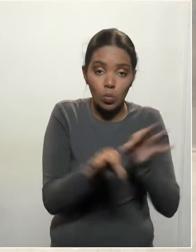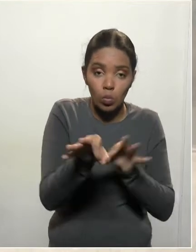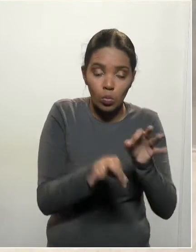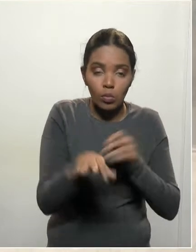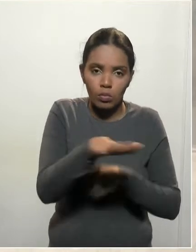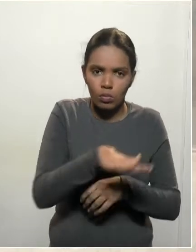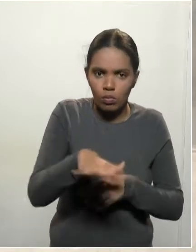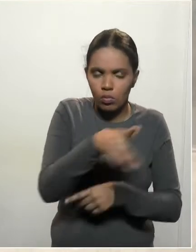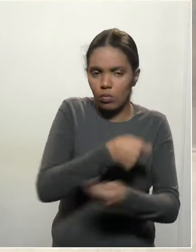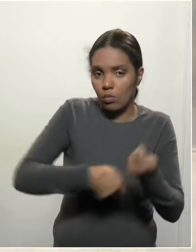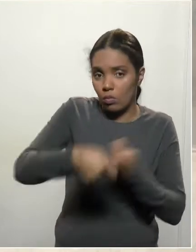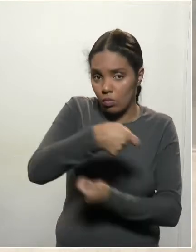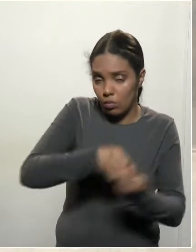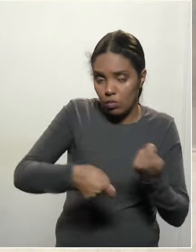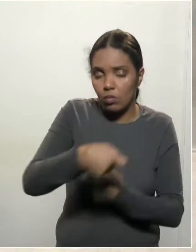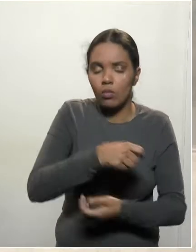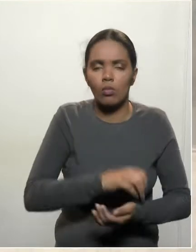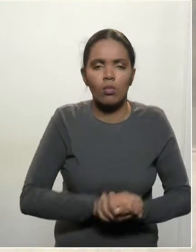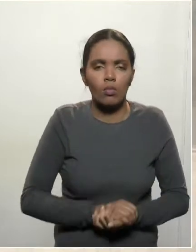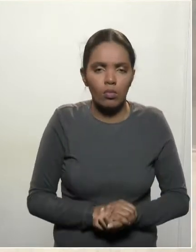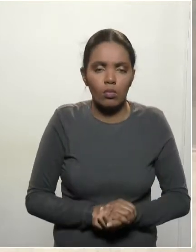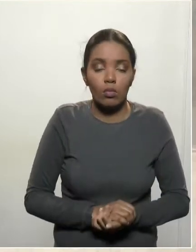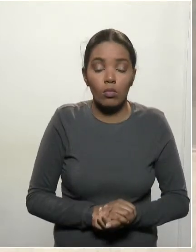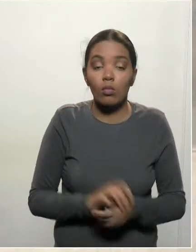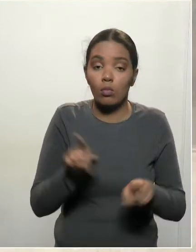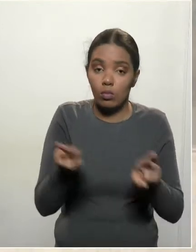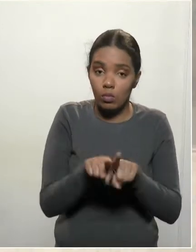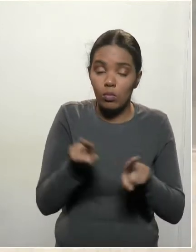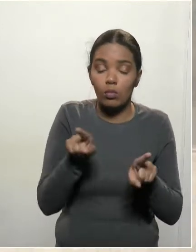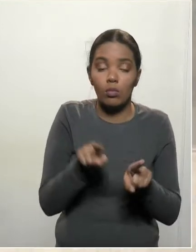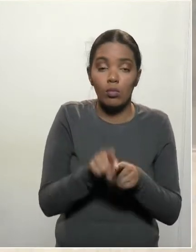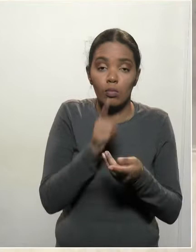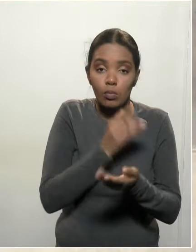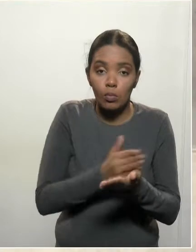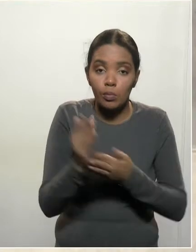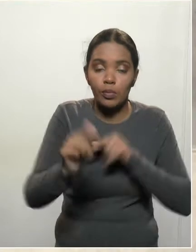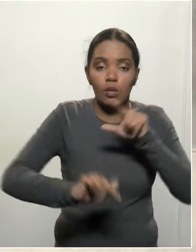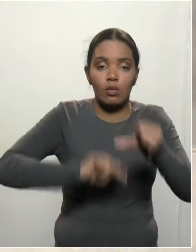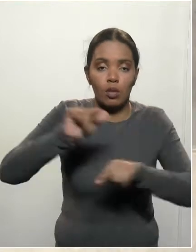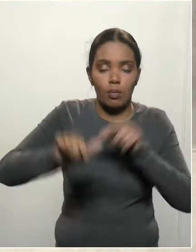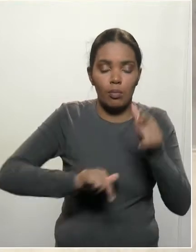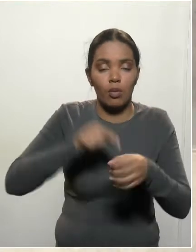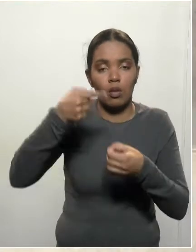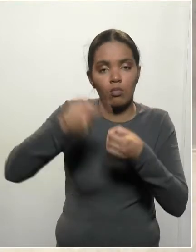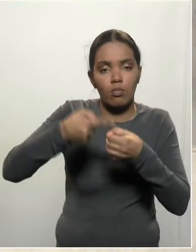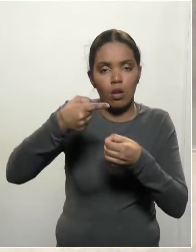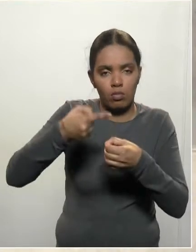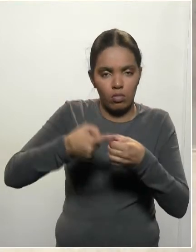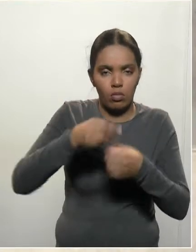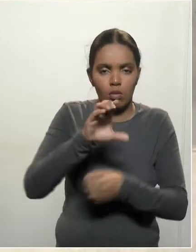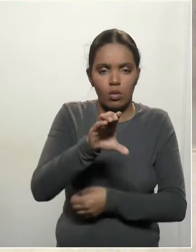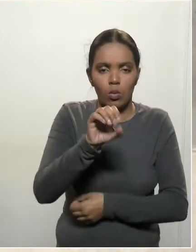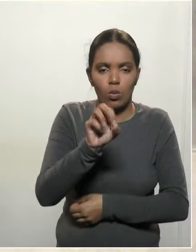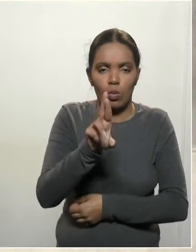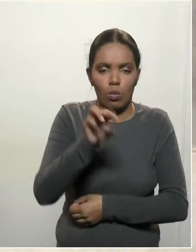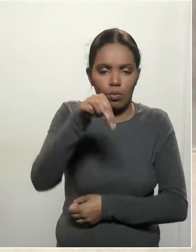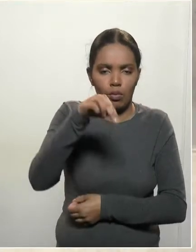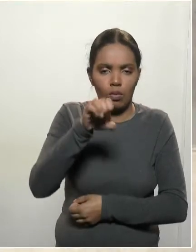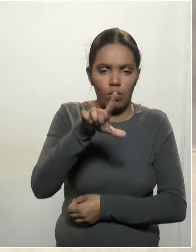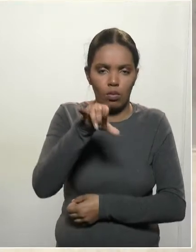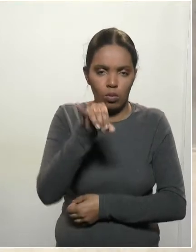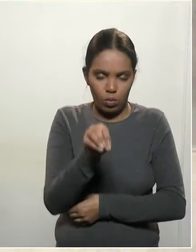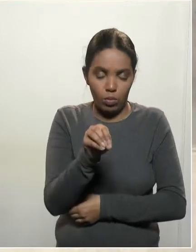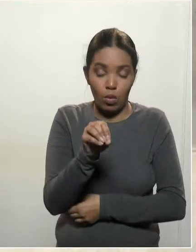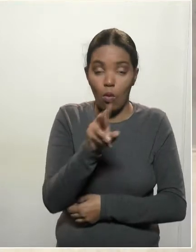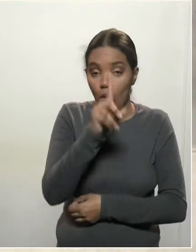administrativos hospitalares e a efetiva entrada em operação do Hospital Regional de Cornélio Procópio. Informou que o referido